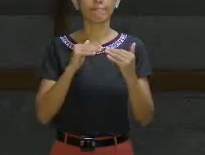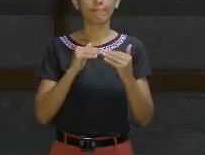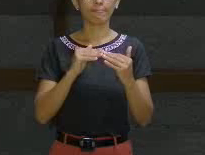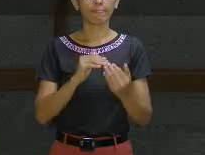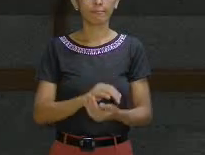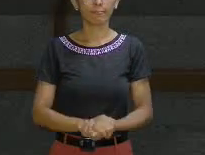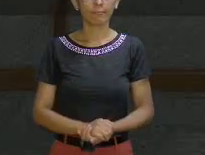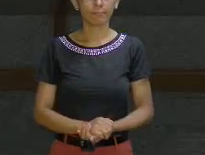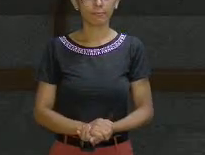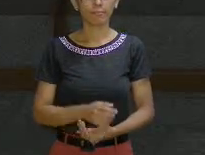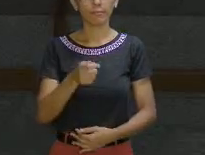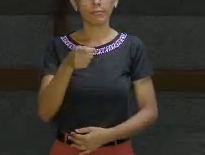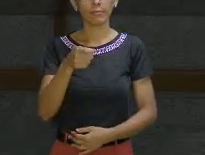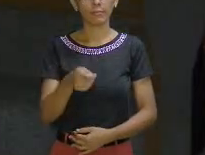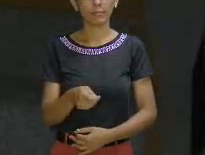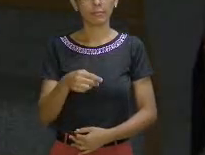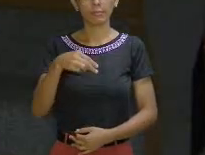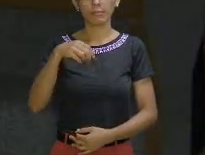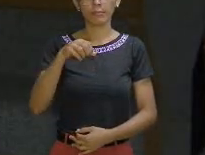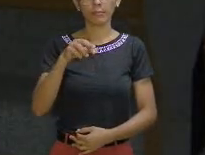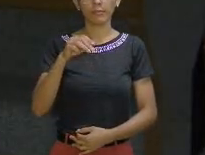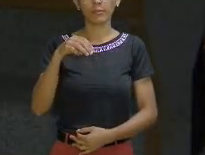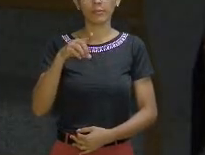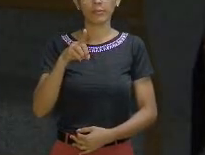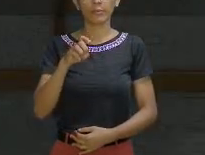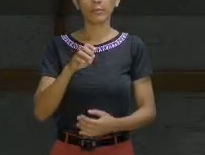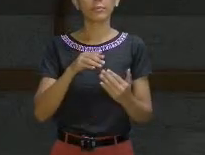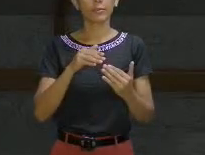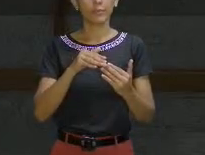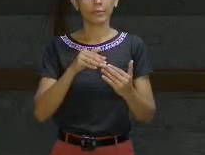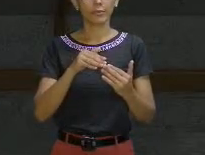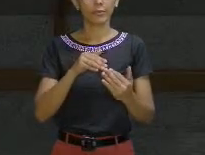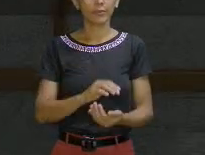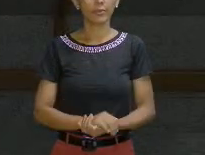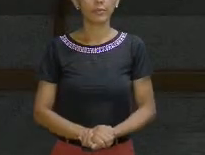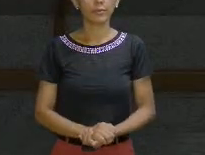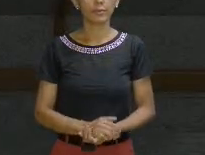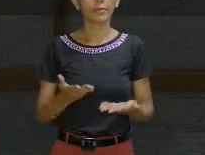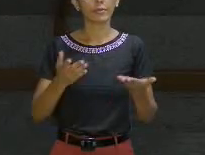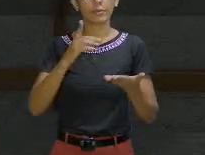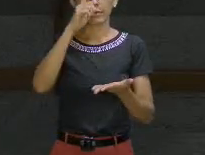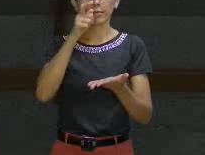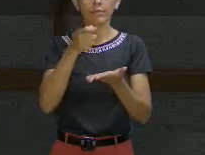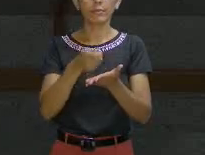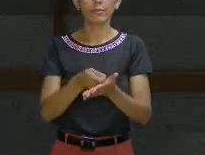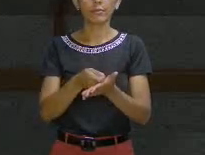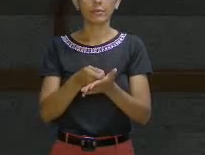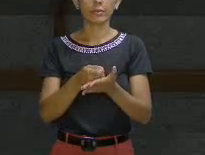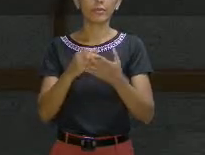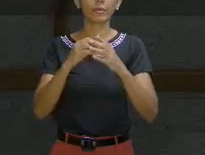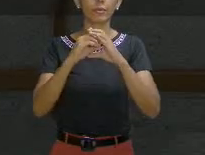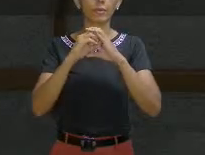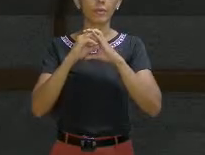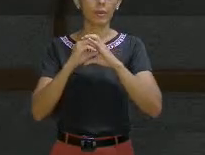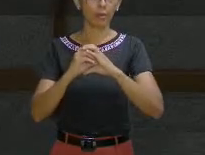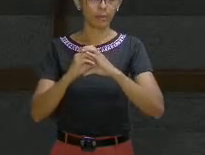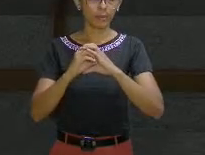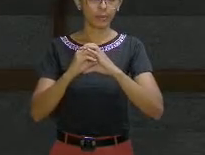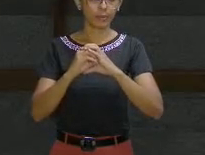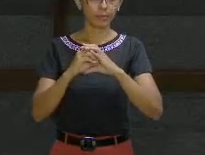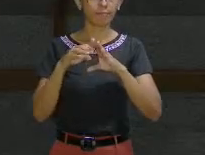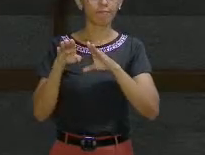presidente. Juiz Normande Souza? Também acompanho. Decisão. O Tribunal Regional Eleitoral do Amapá,